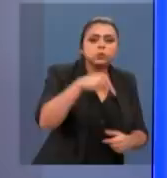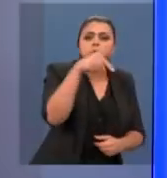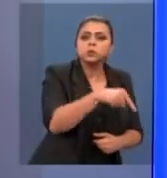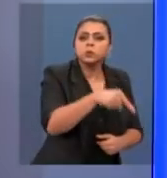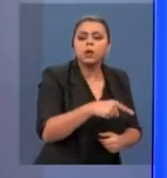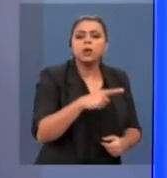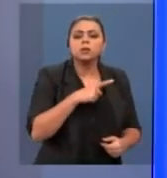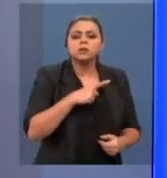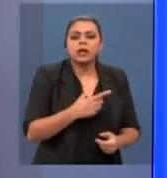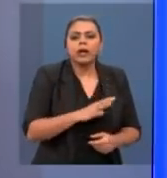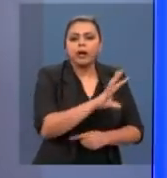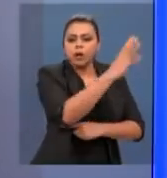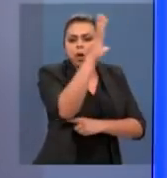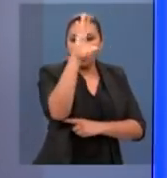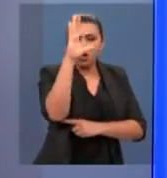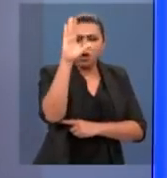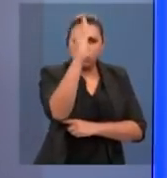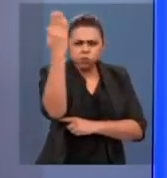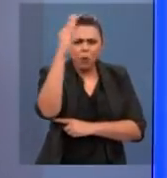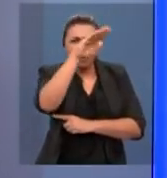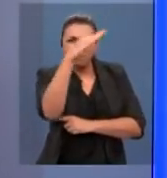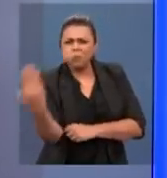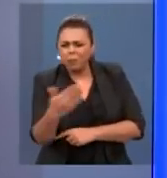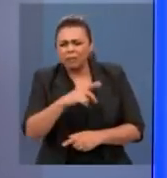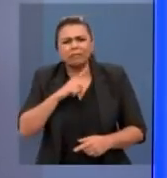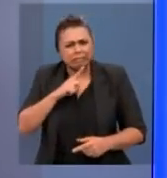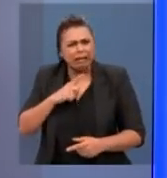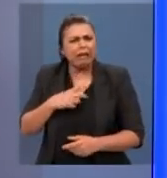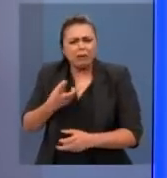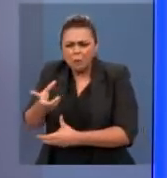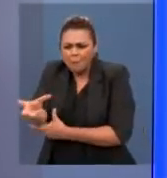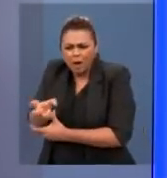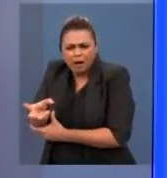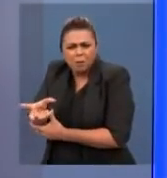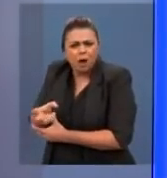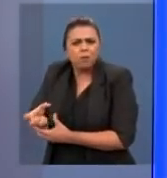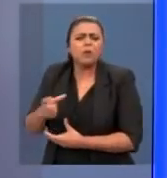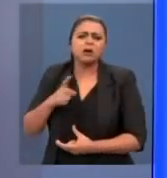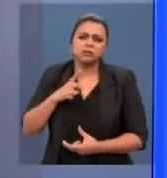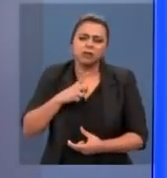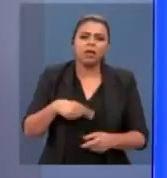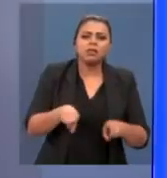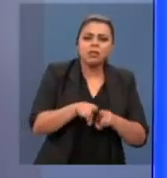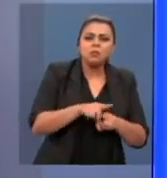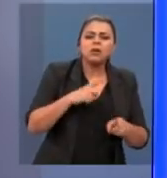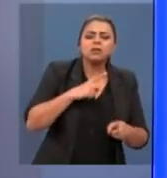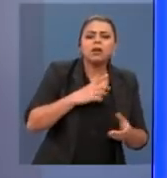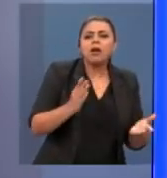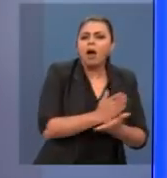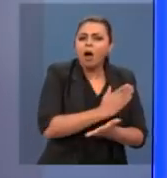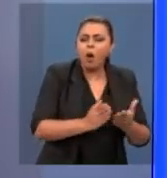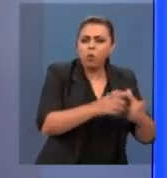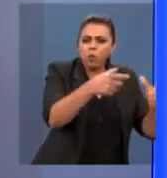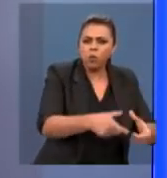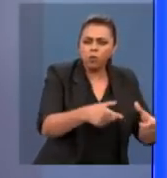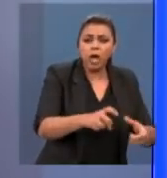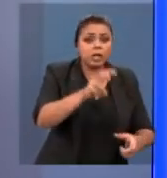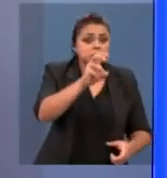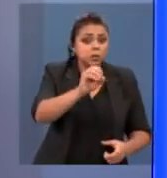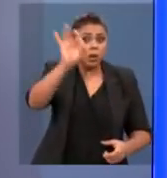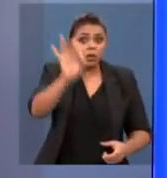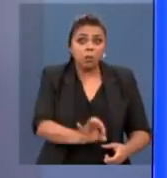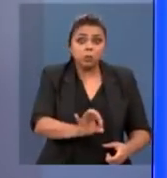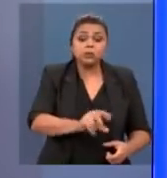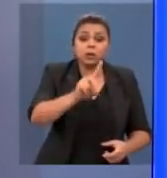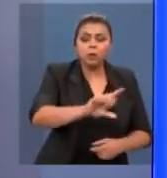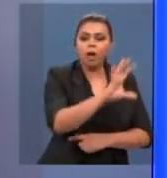pelo eucalipto na monocultura do eucalipto tem é município de conceição da barra e mais 50% da área agricultável é de